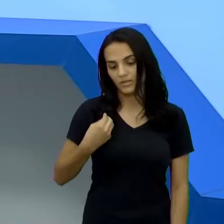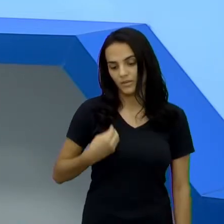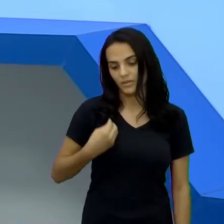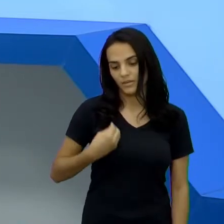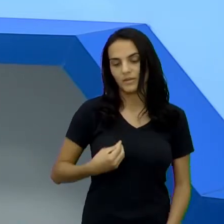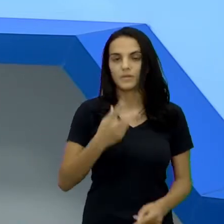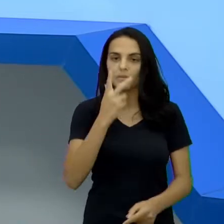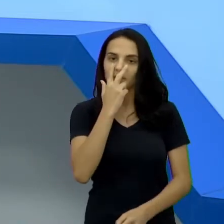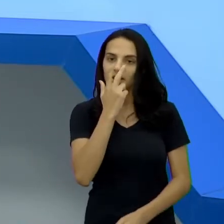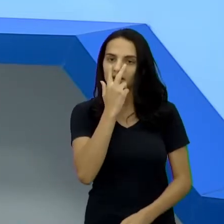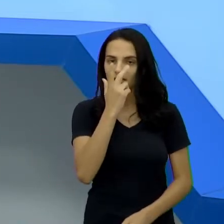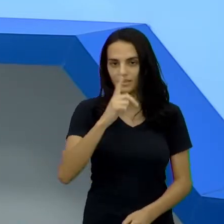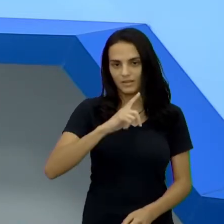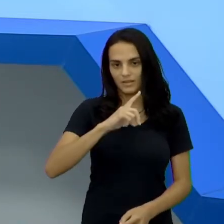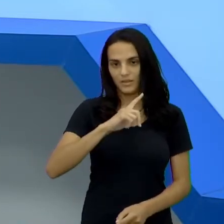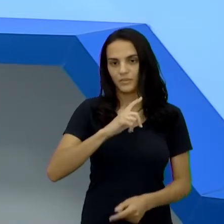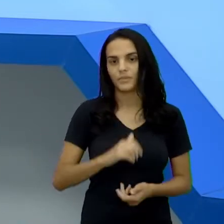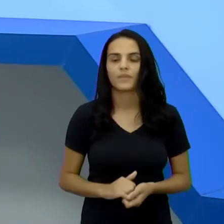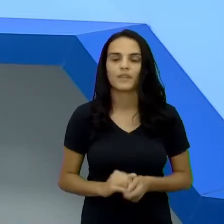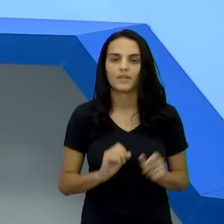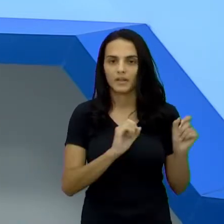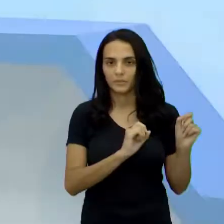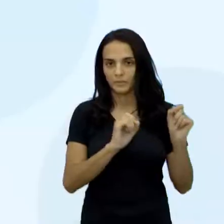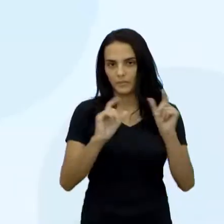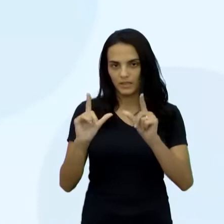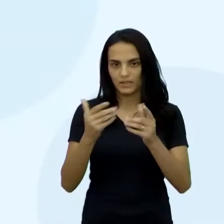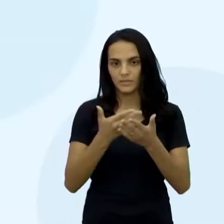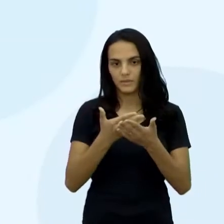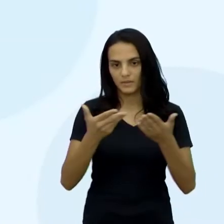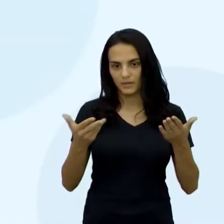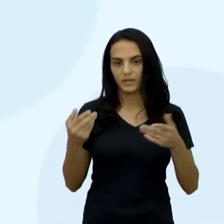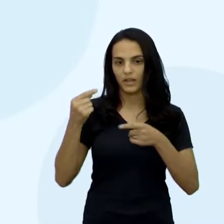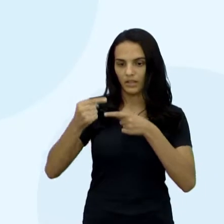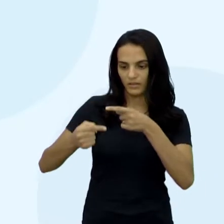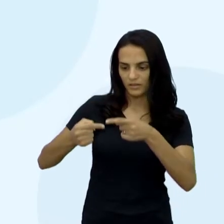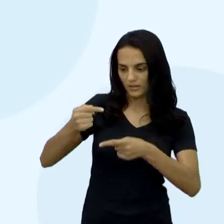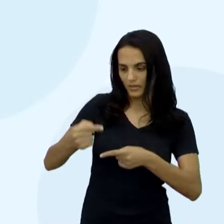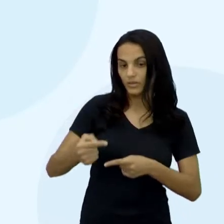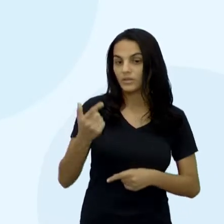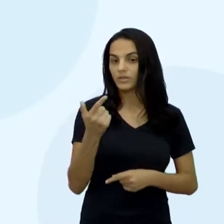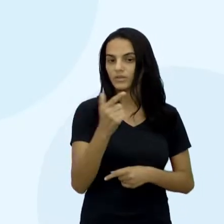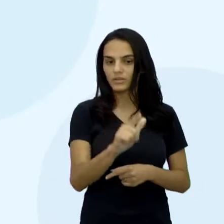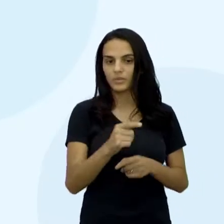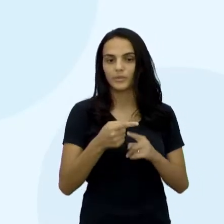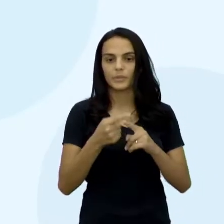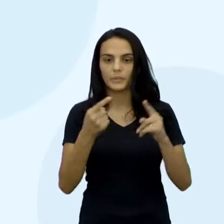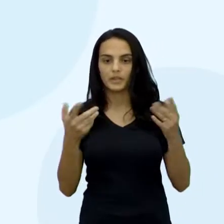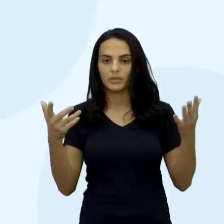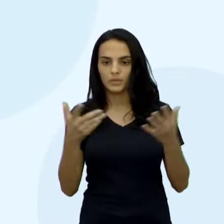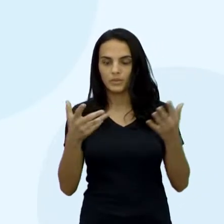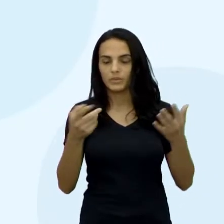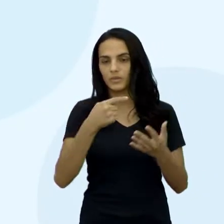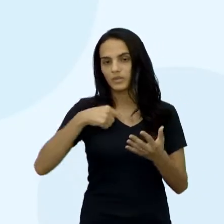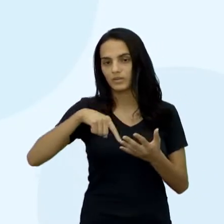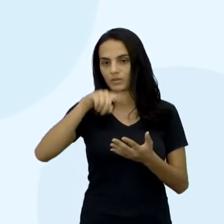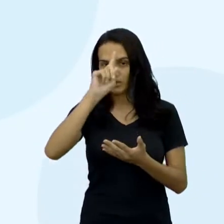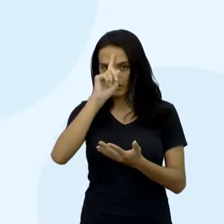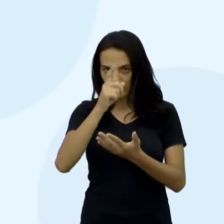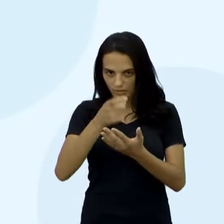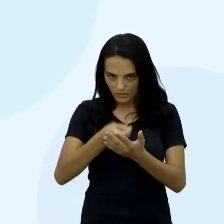muito parecidas. E aí, ó, vai aparecer para vocês as gerações novamente. Só que hoje a gente decidiu fazer